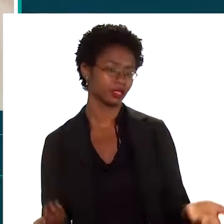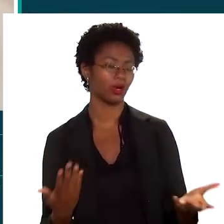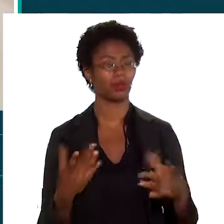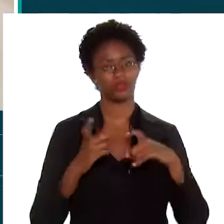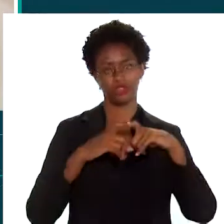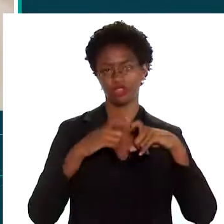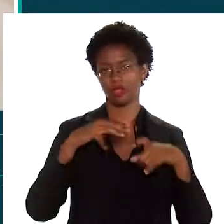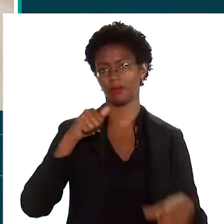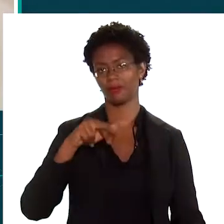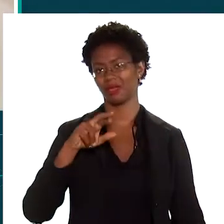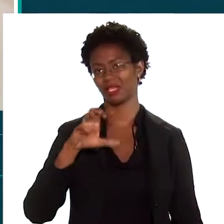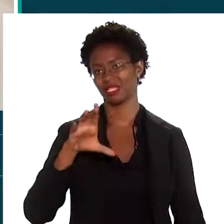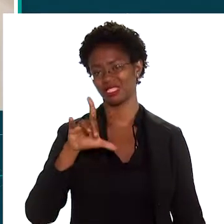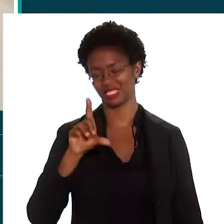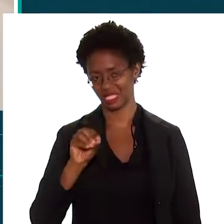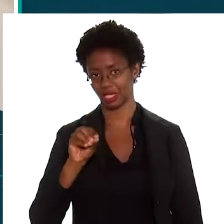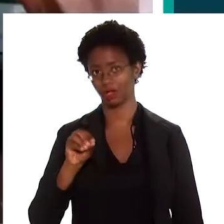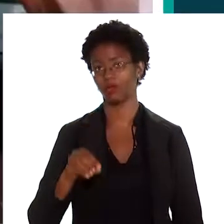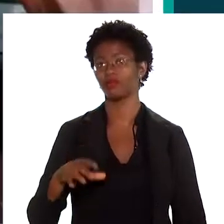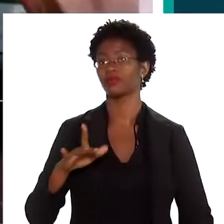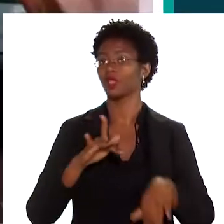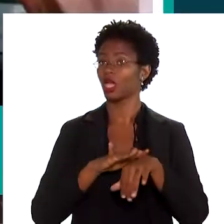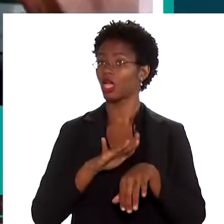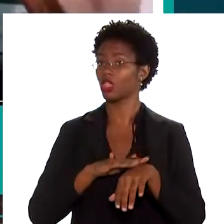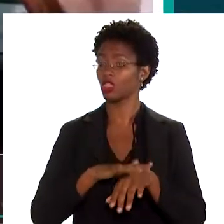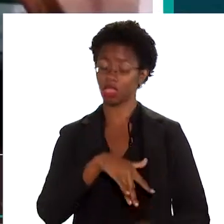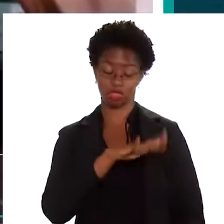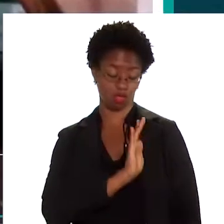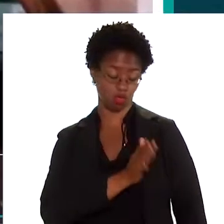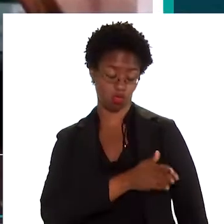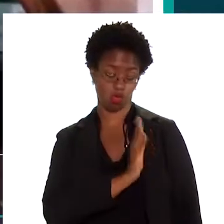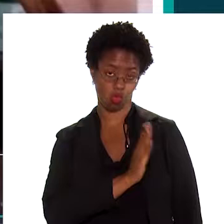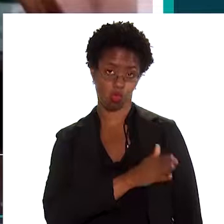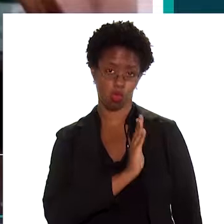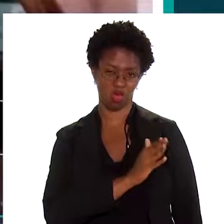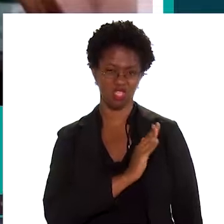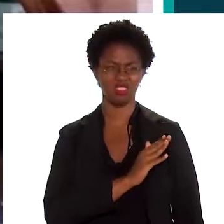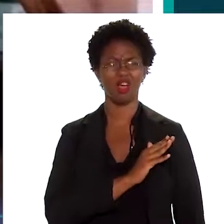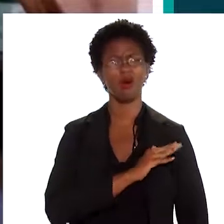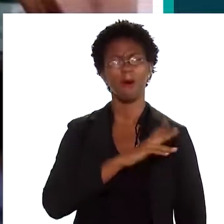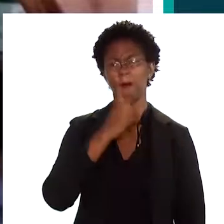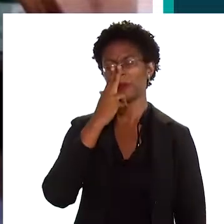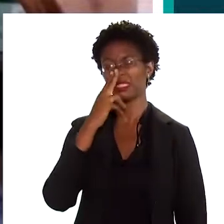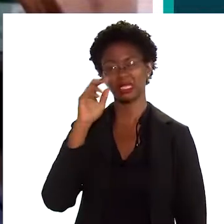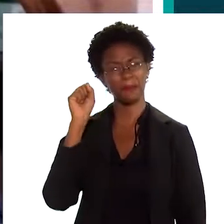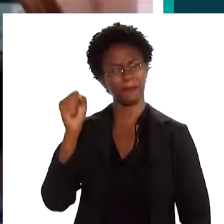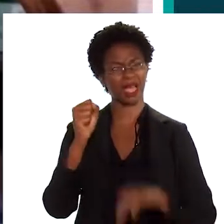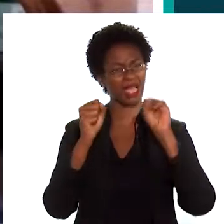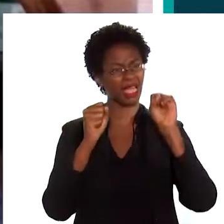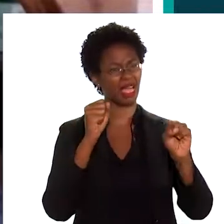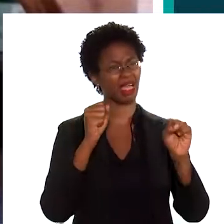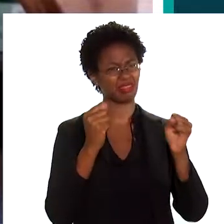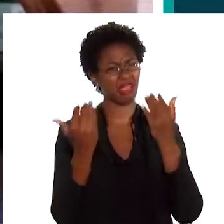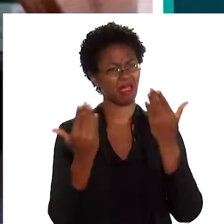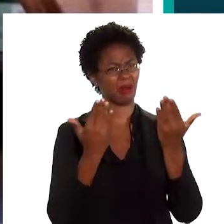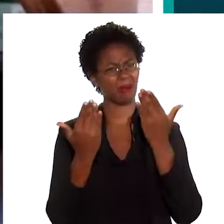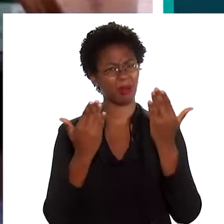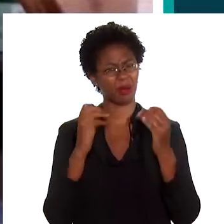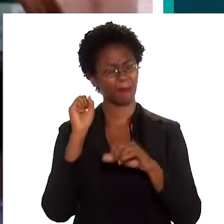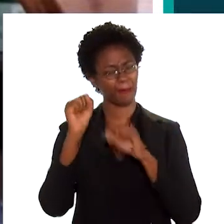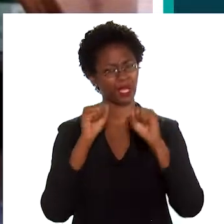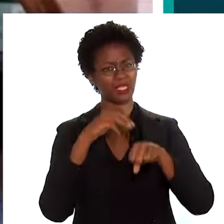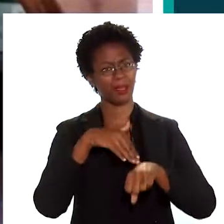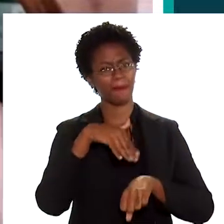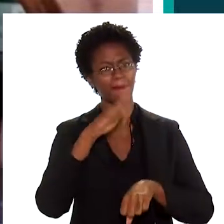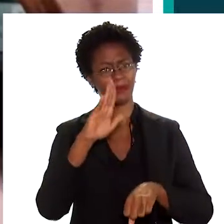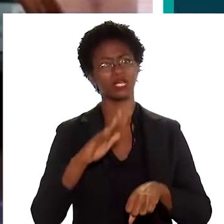Então, doutor Marcelo, as doenças cardiovasculares, elas matam mais do que câncer,